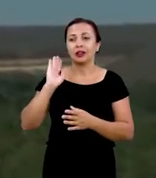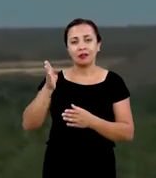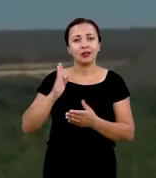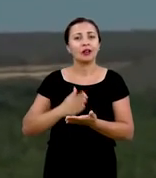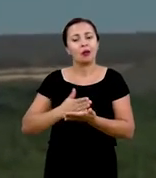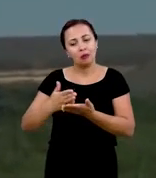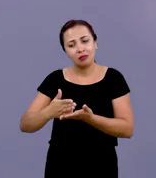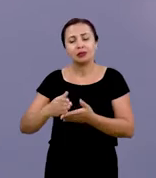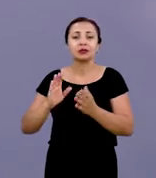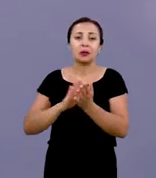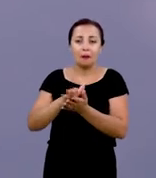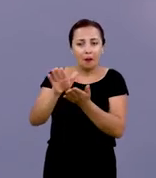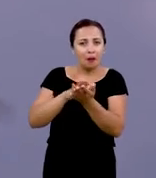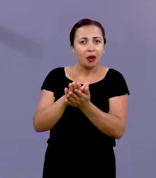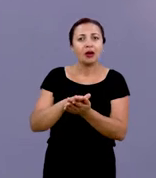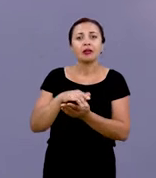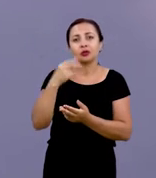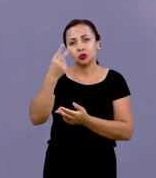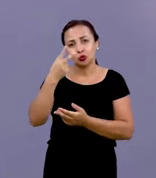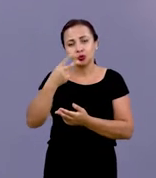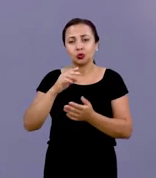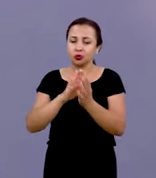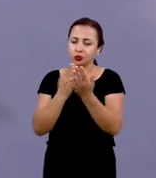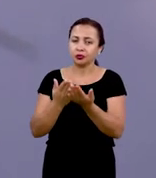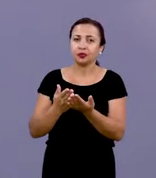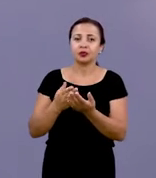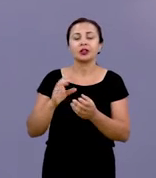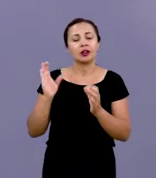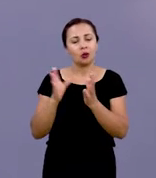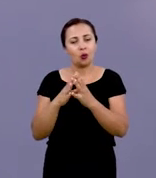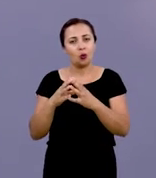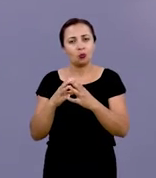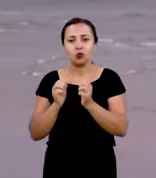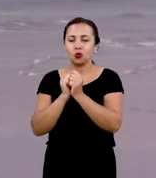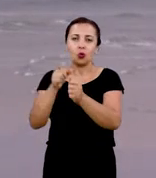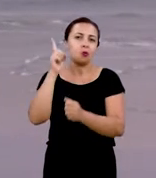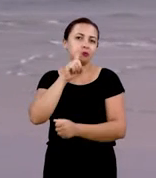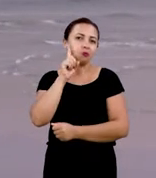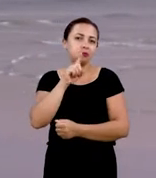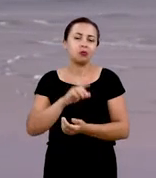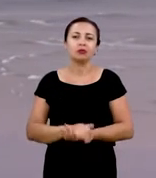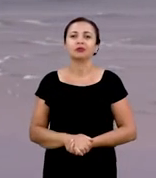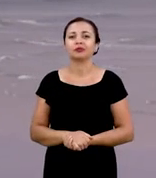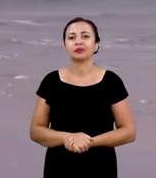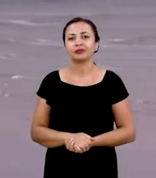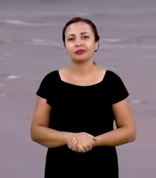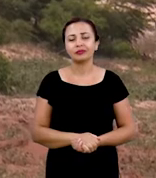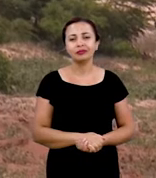segundo livro da rede, também tratando dessa temática em parceria com a Argentina e Estados Unidos.